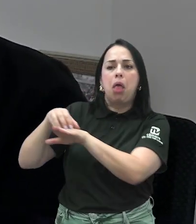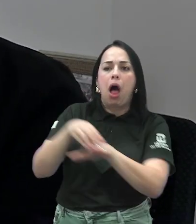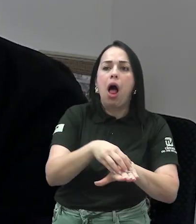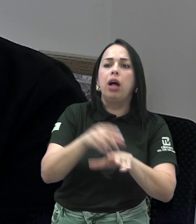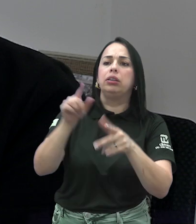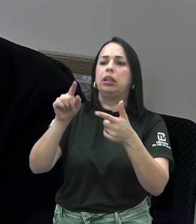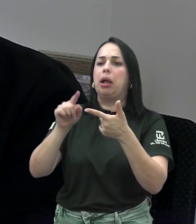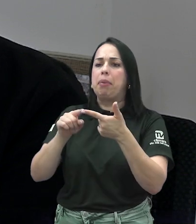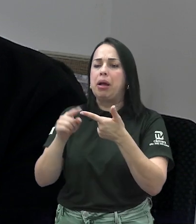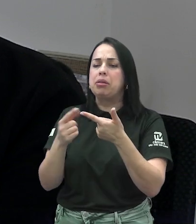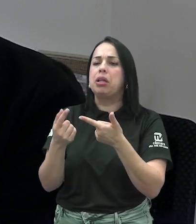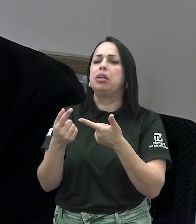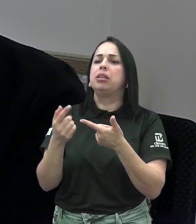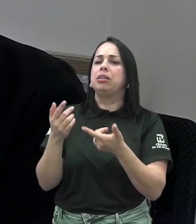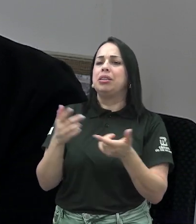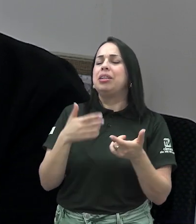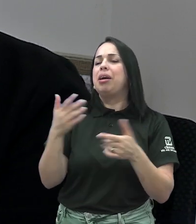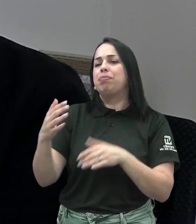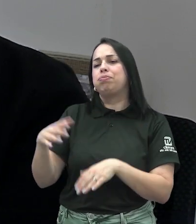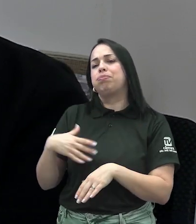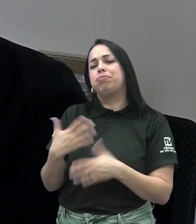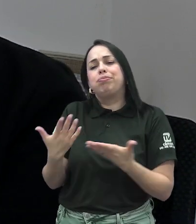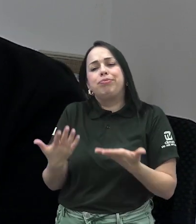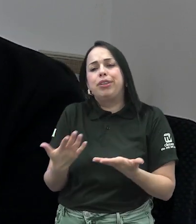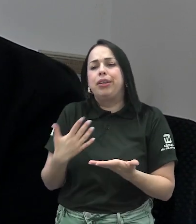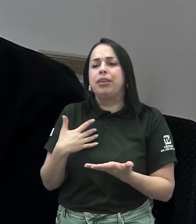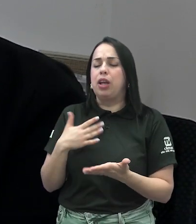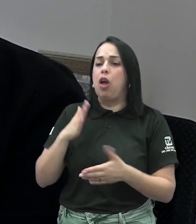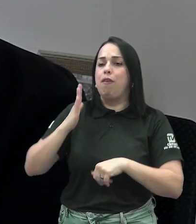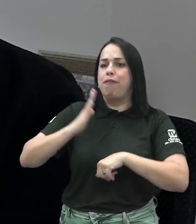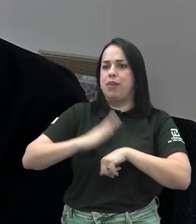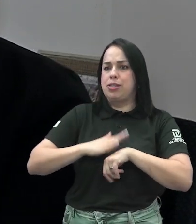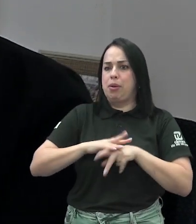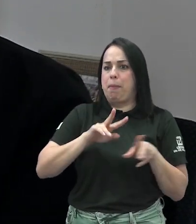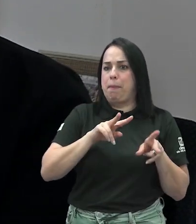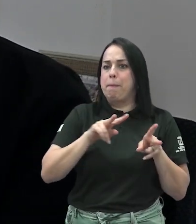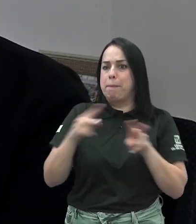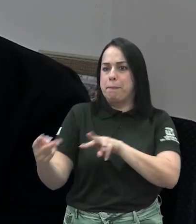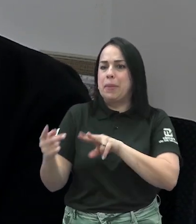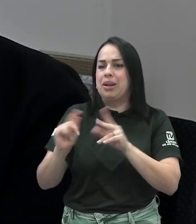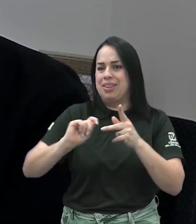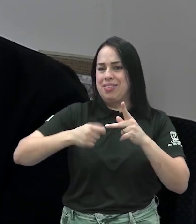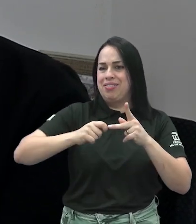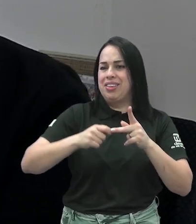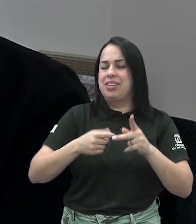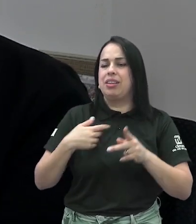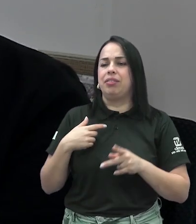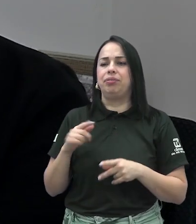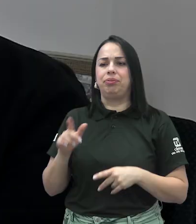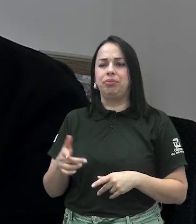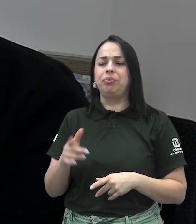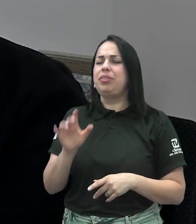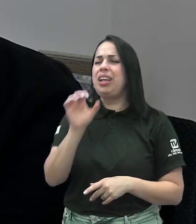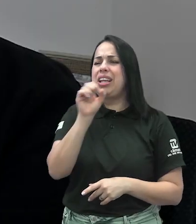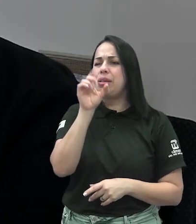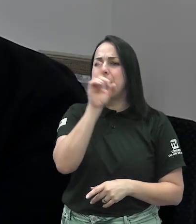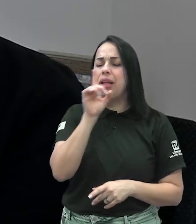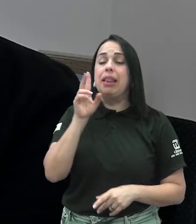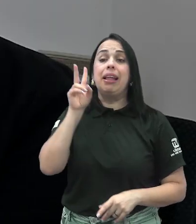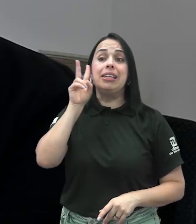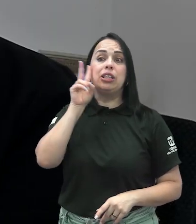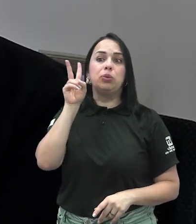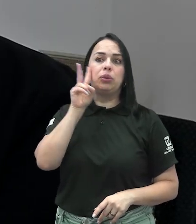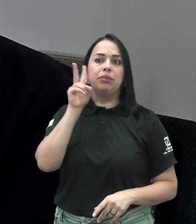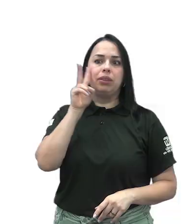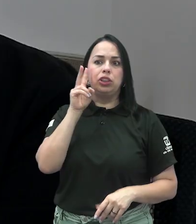ele me informava, né, de onde estava o meu produto, meu pedido. E aí eu fiz o Pix, recebi uma confirmação, isso foi